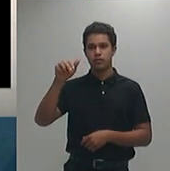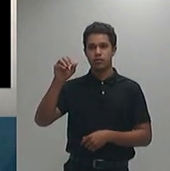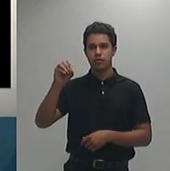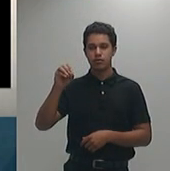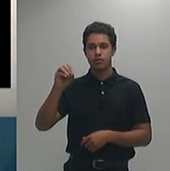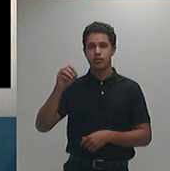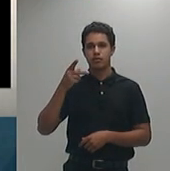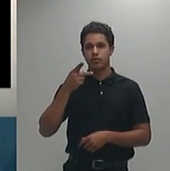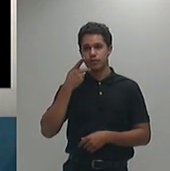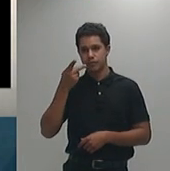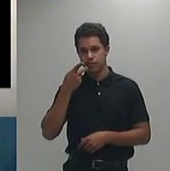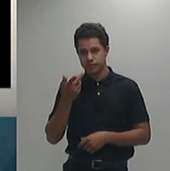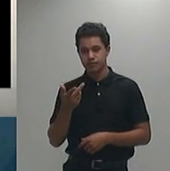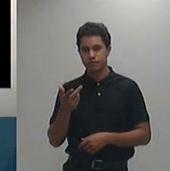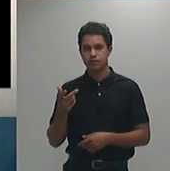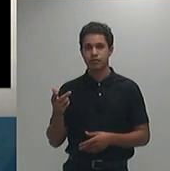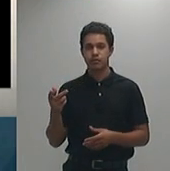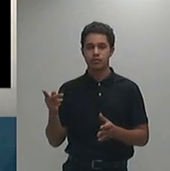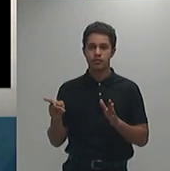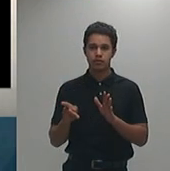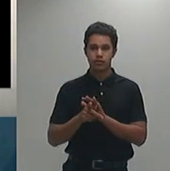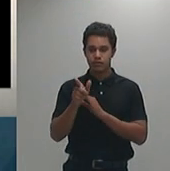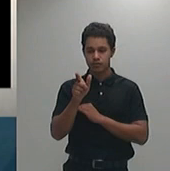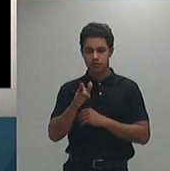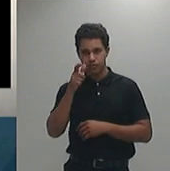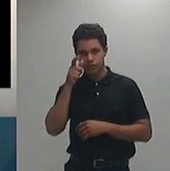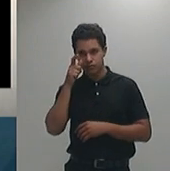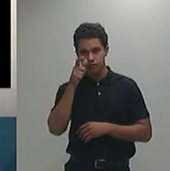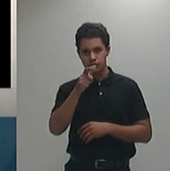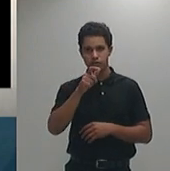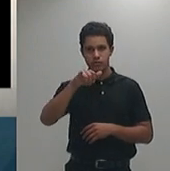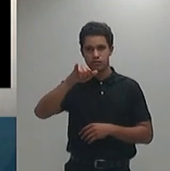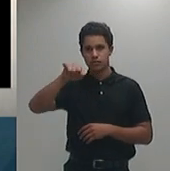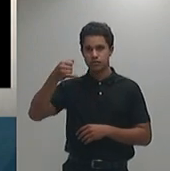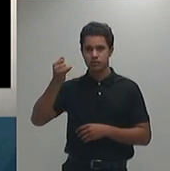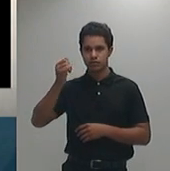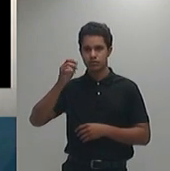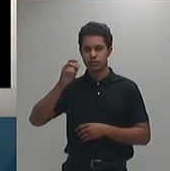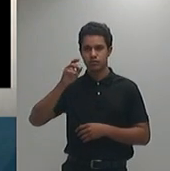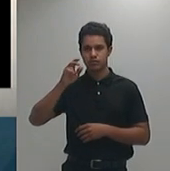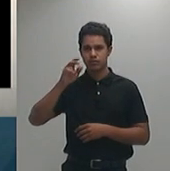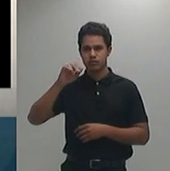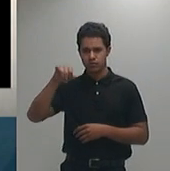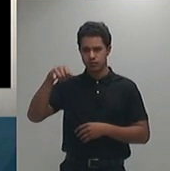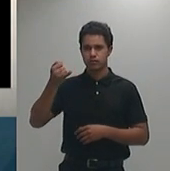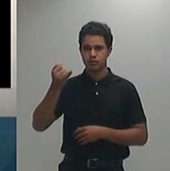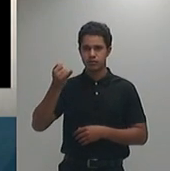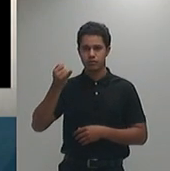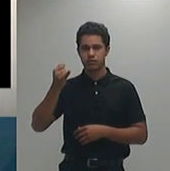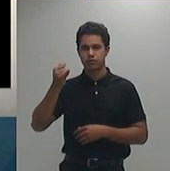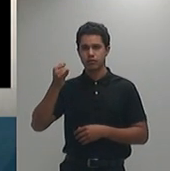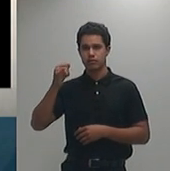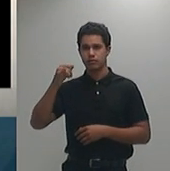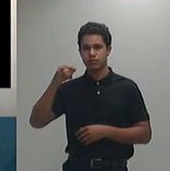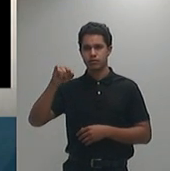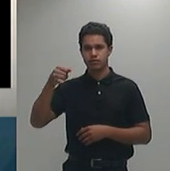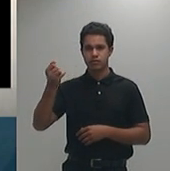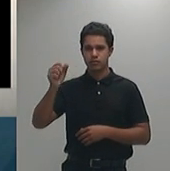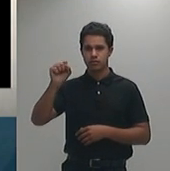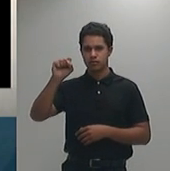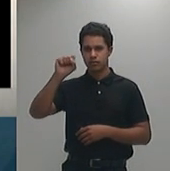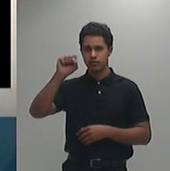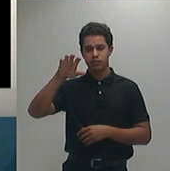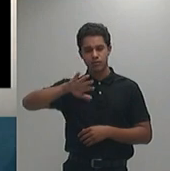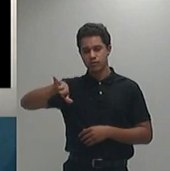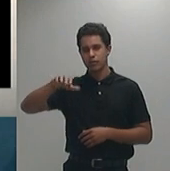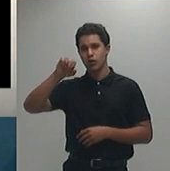falará pela parte interessada JG de s j e s f d i